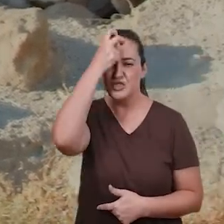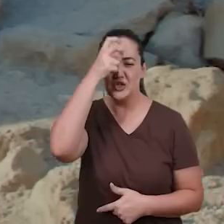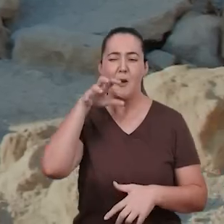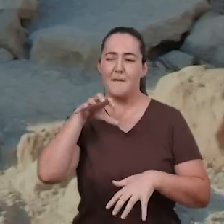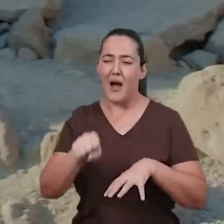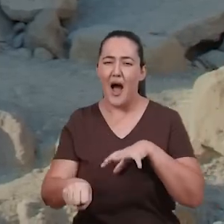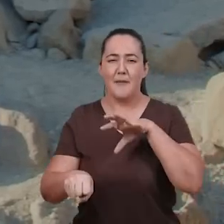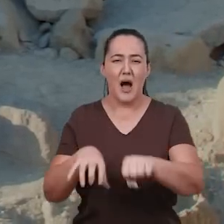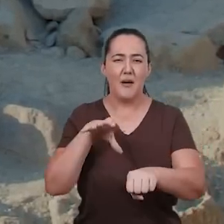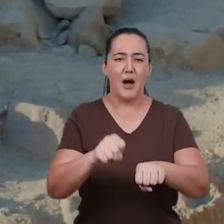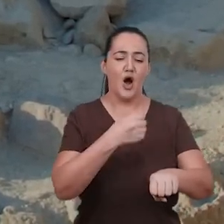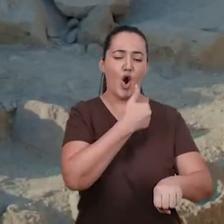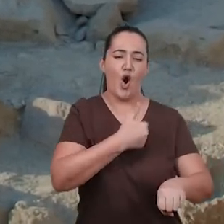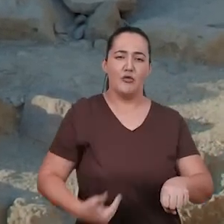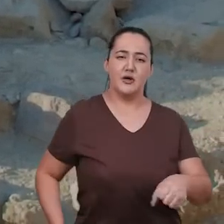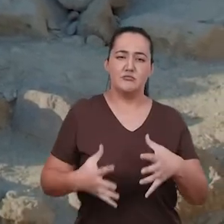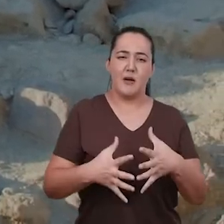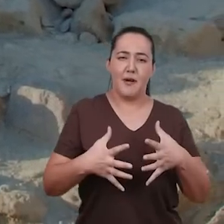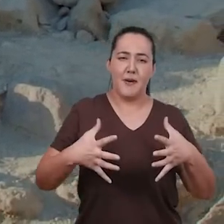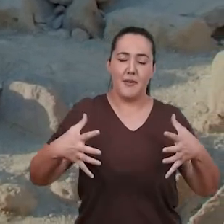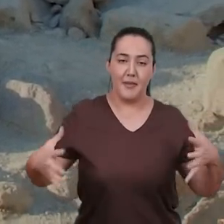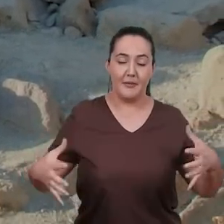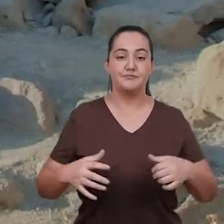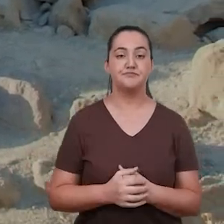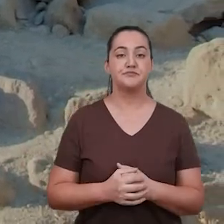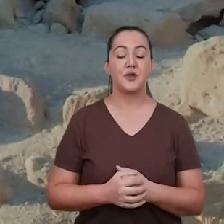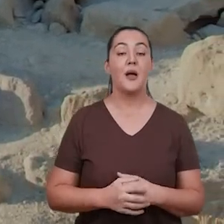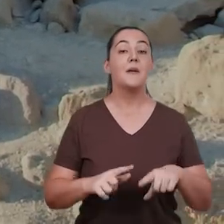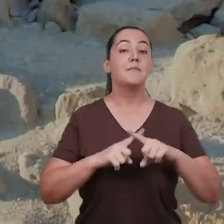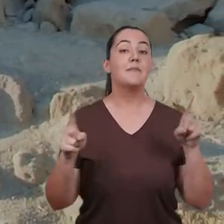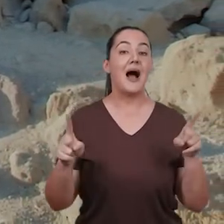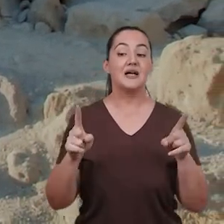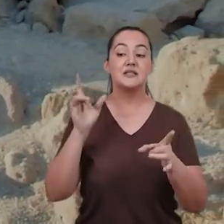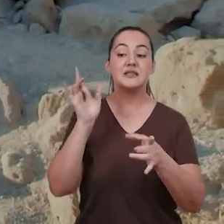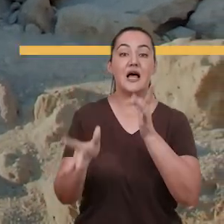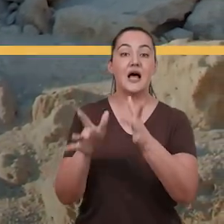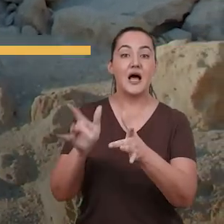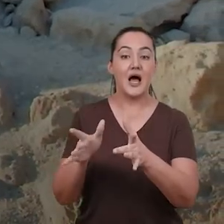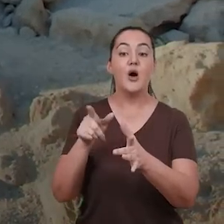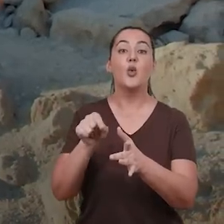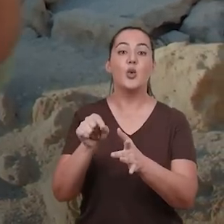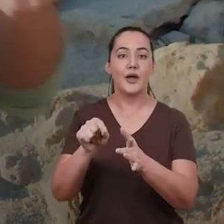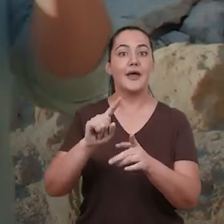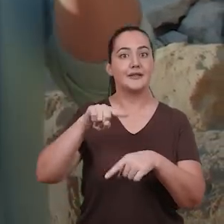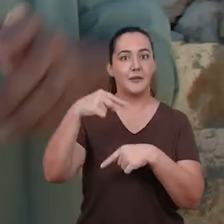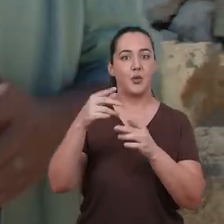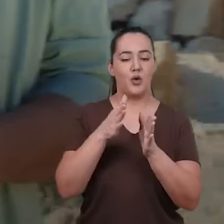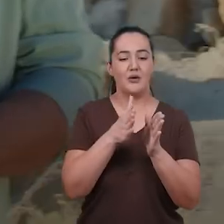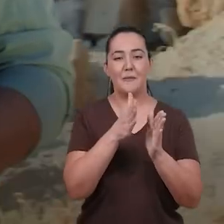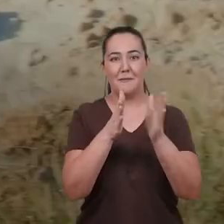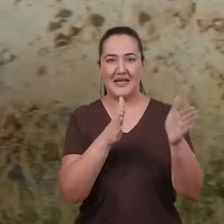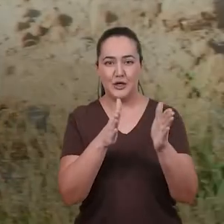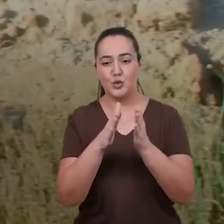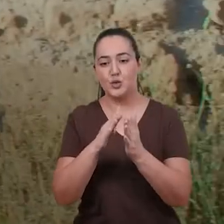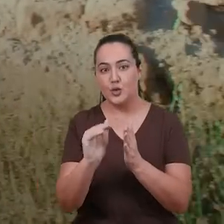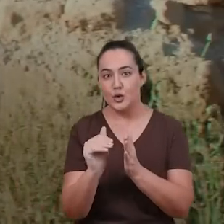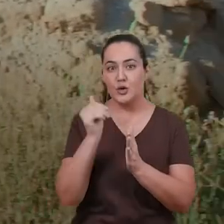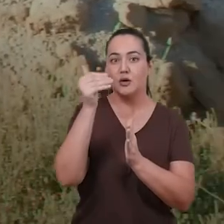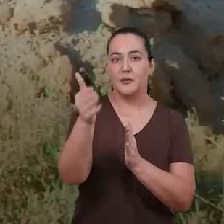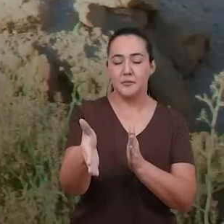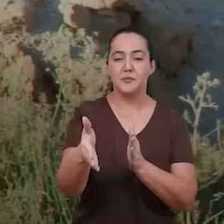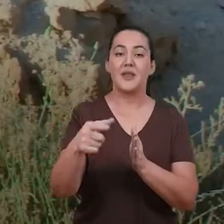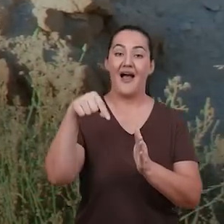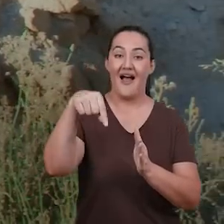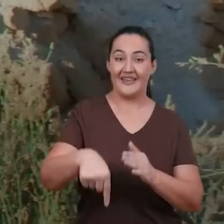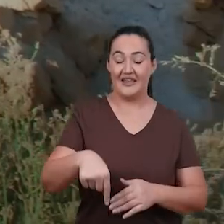poder. Mas não é sobre o Império Otomano que eu vou falar, não. Essas estruturas são posteriores à história que eu vou contar para você. Aqui na